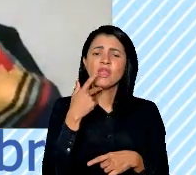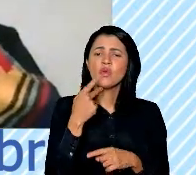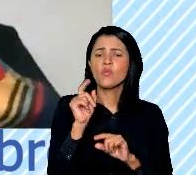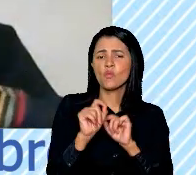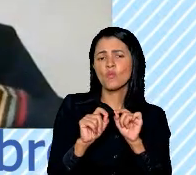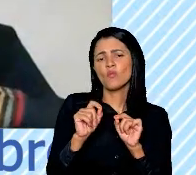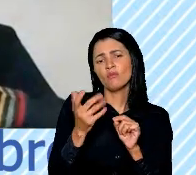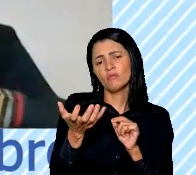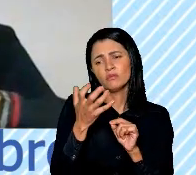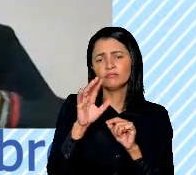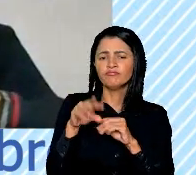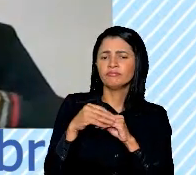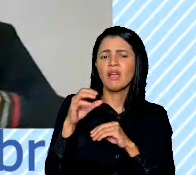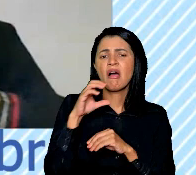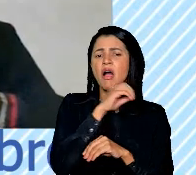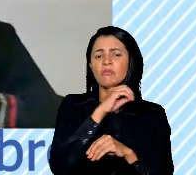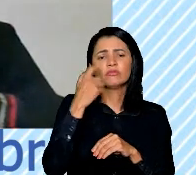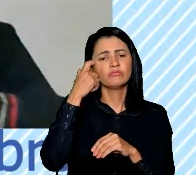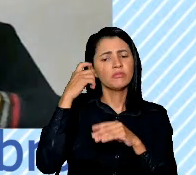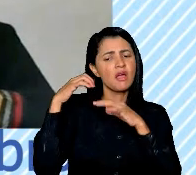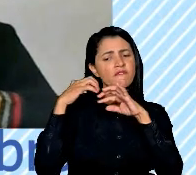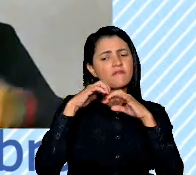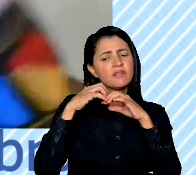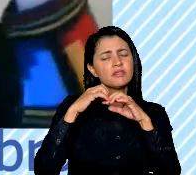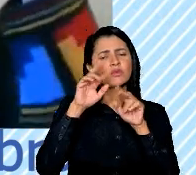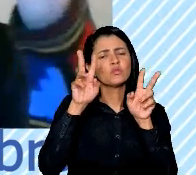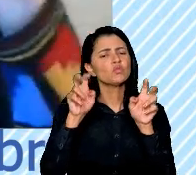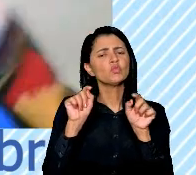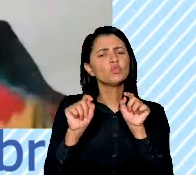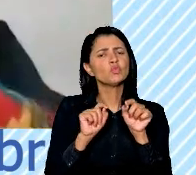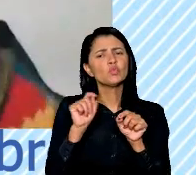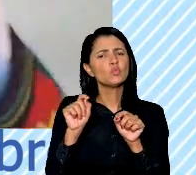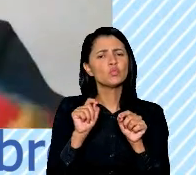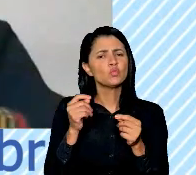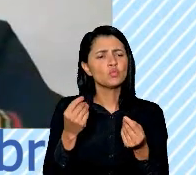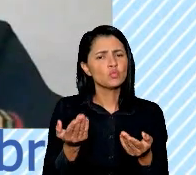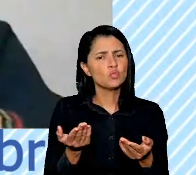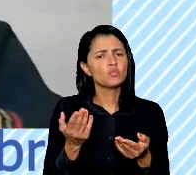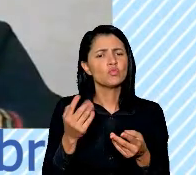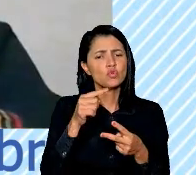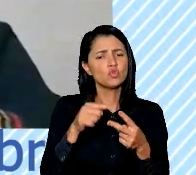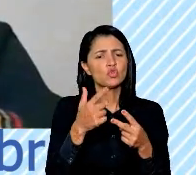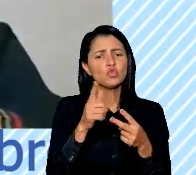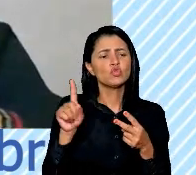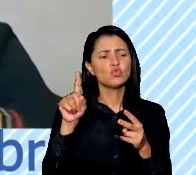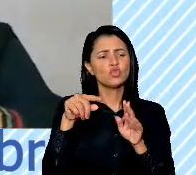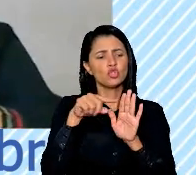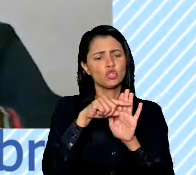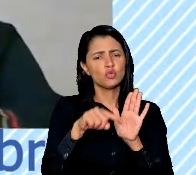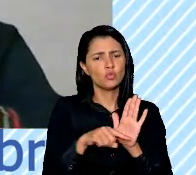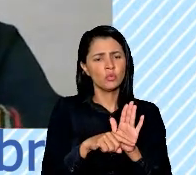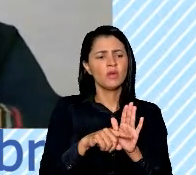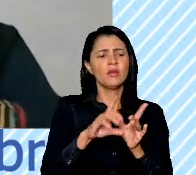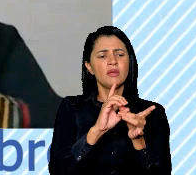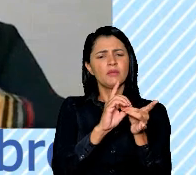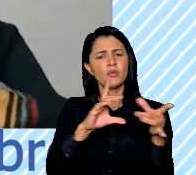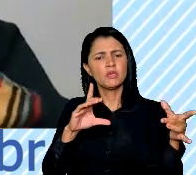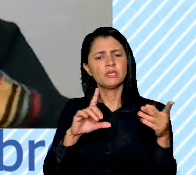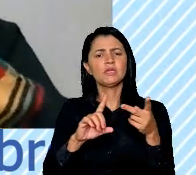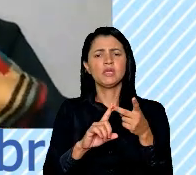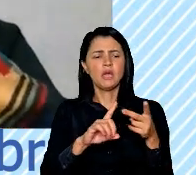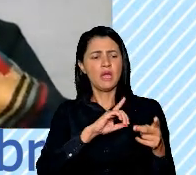fazer uma breve reflexão sobre os dois últimos tópicos, democracia e